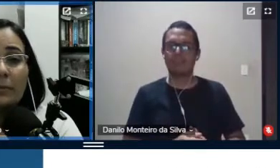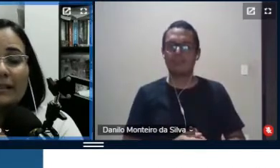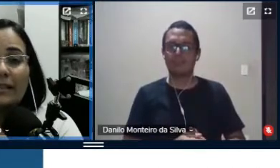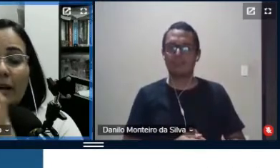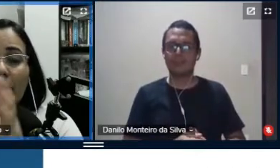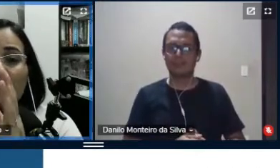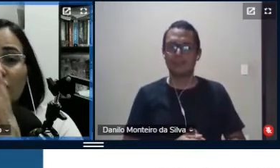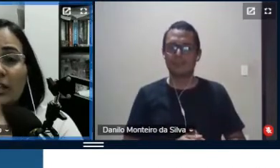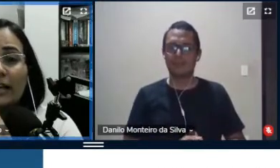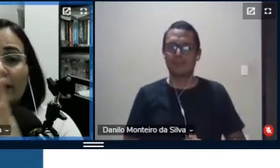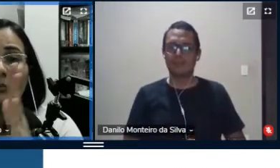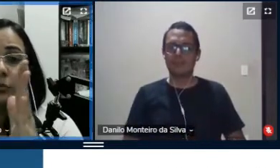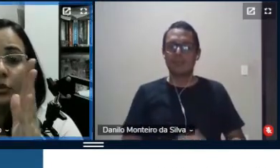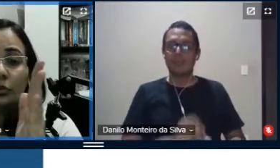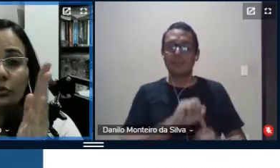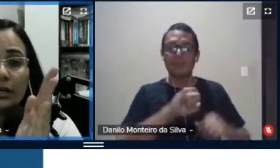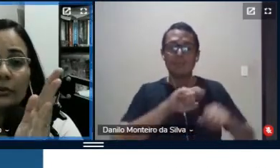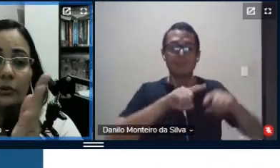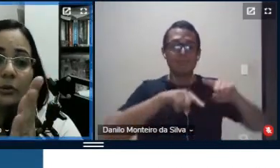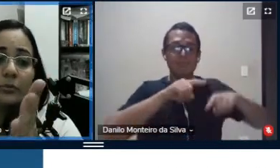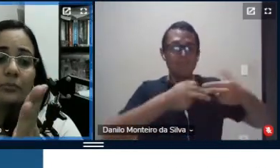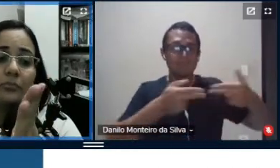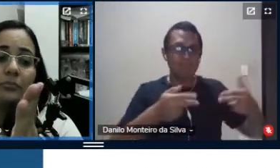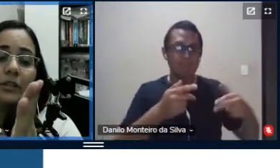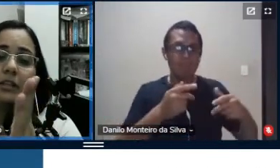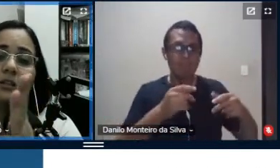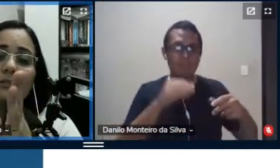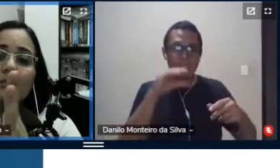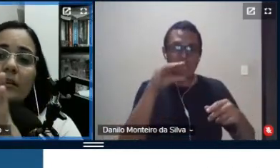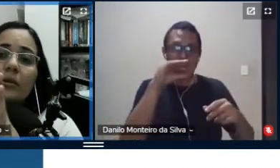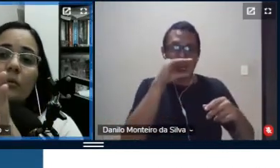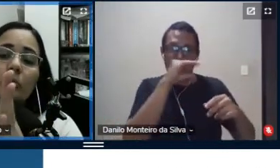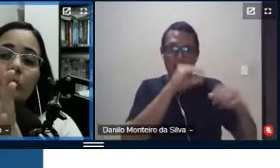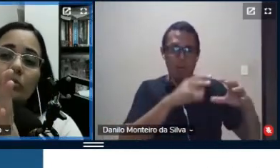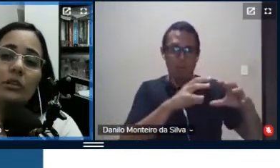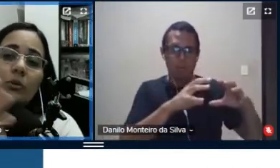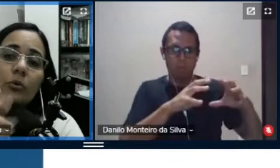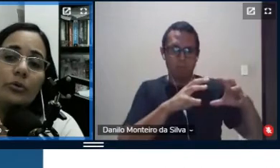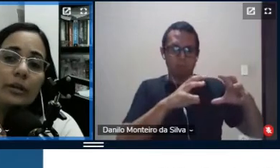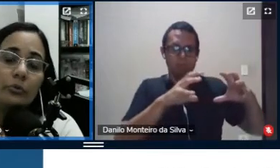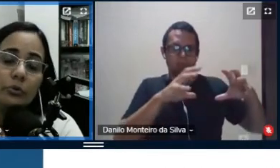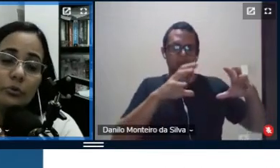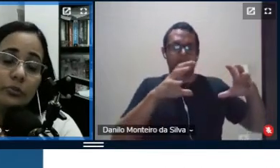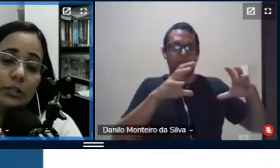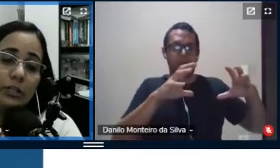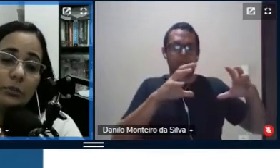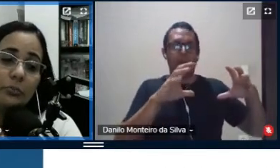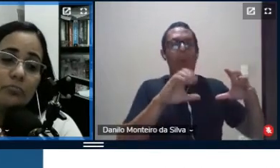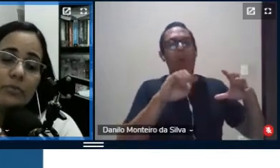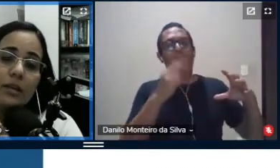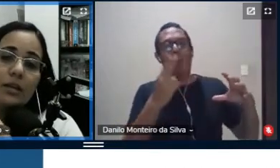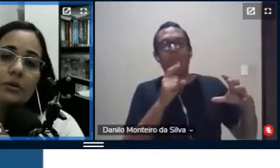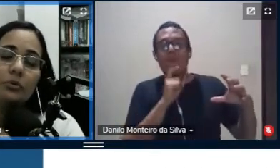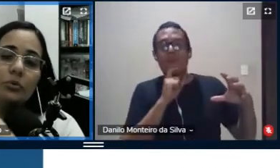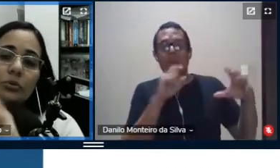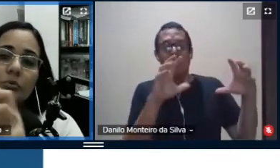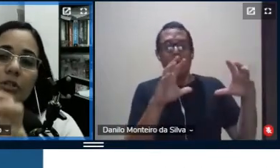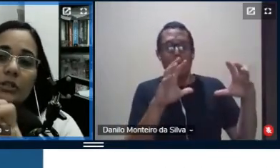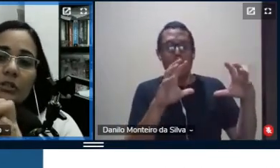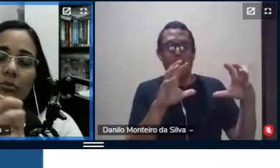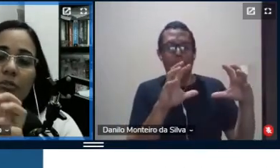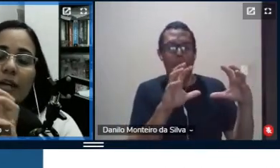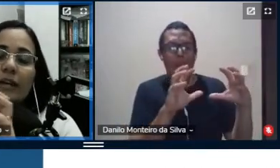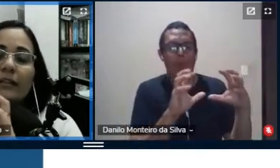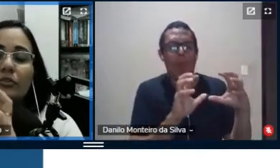se meu material ele dilata muito no calor, né? Ou se ele contrai muito no frio.